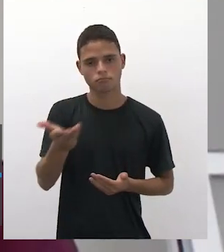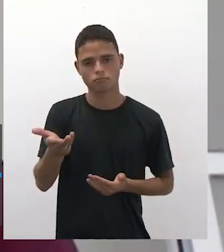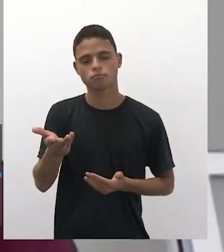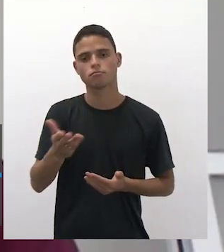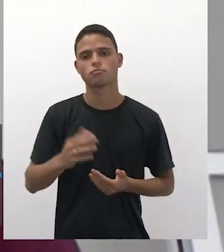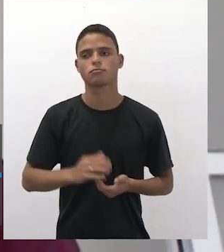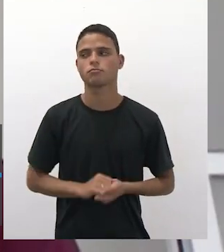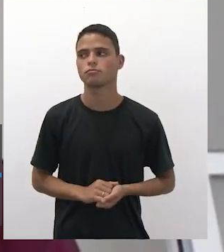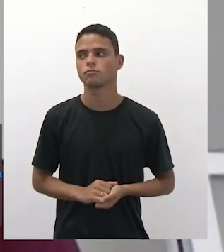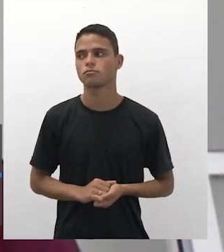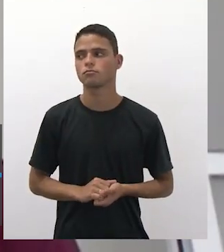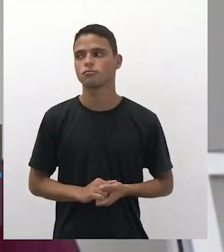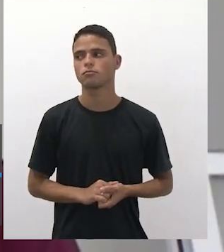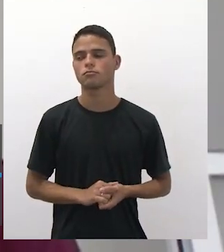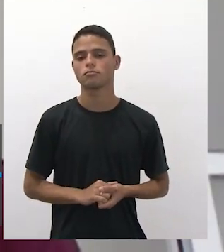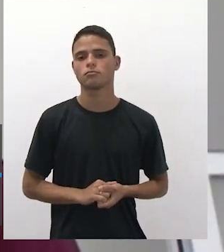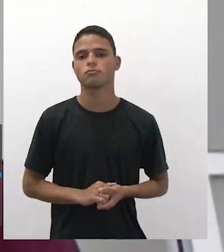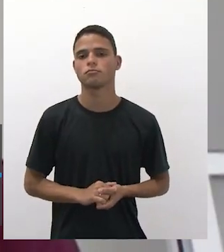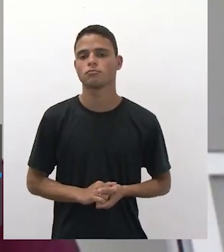vocês